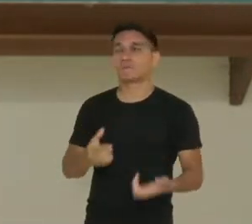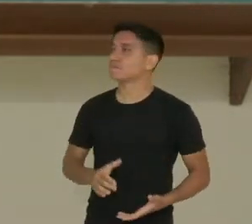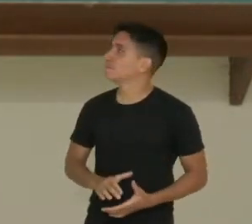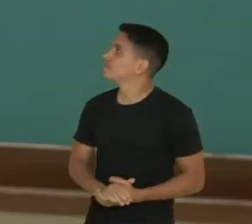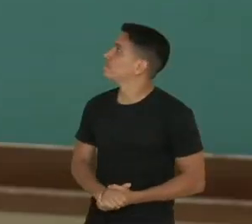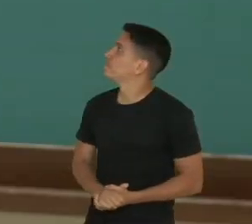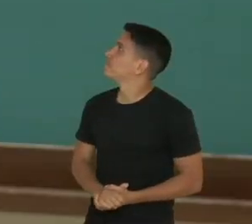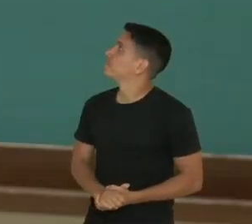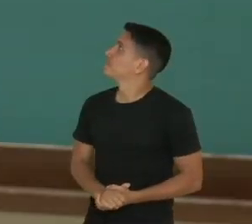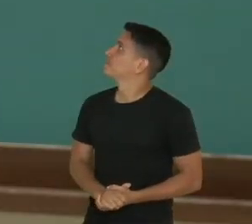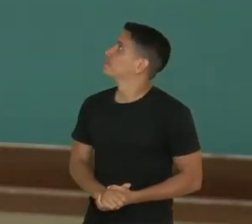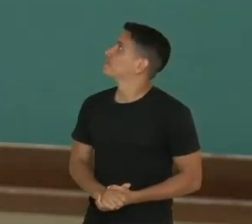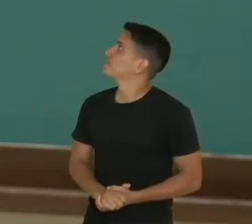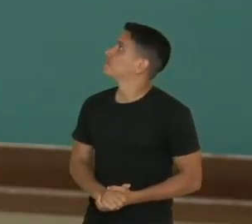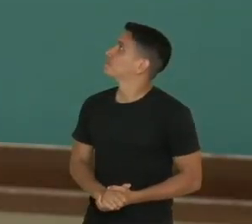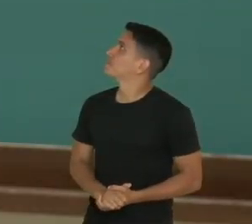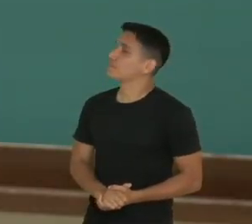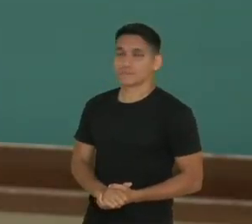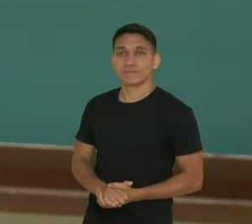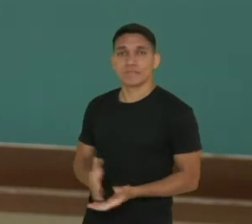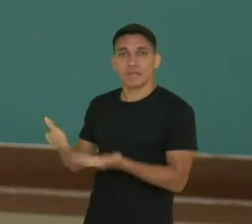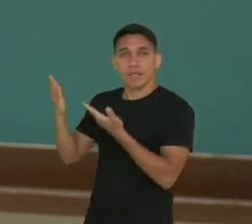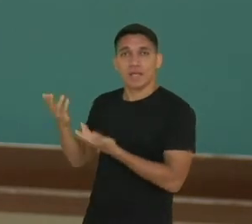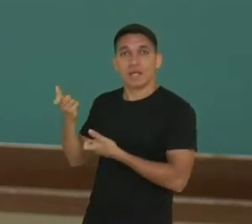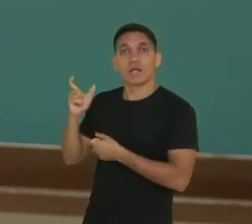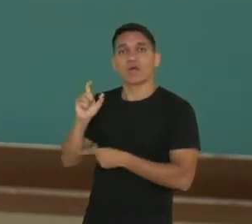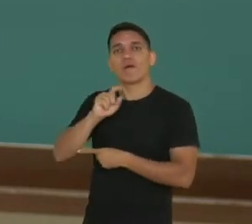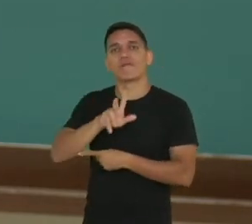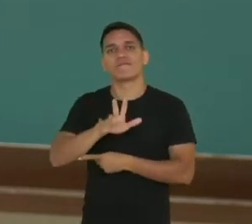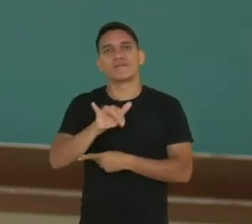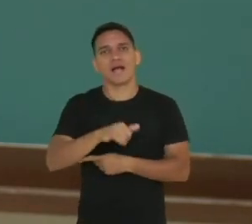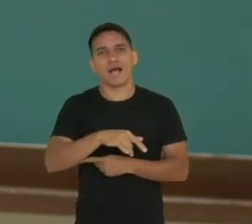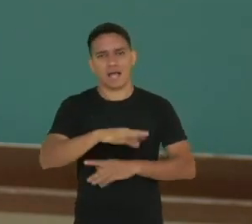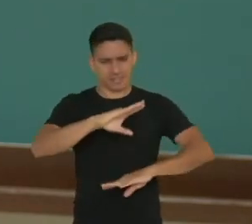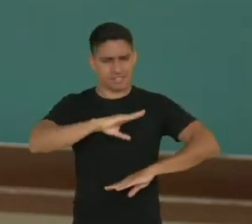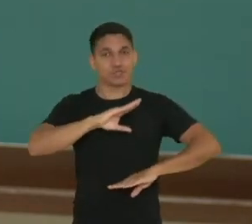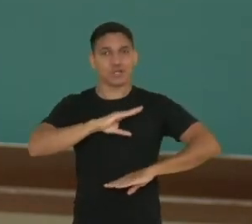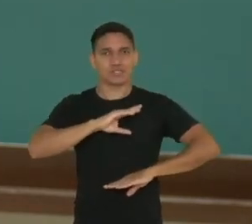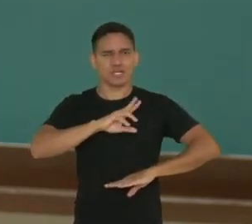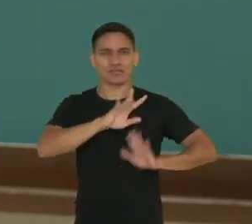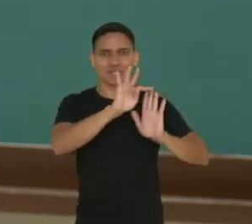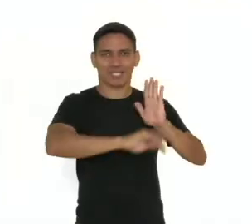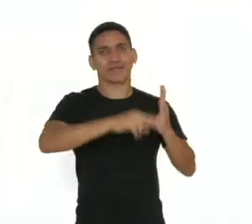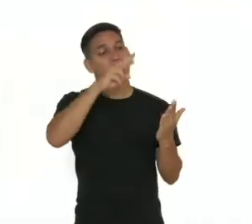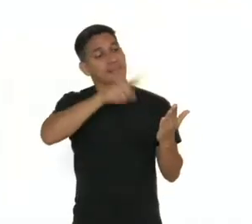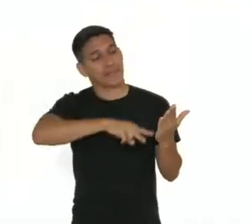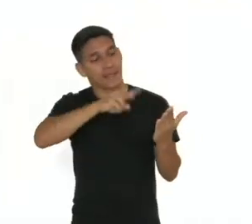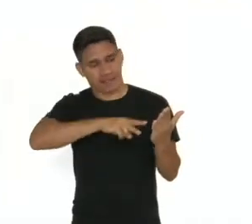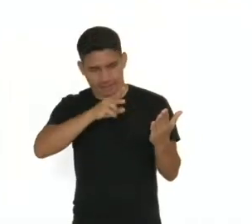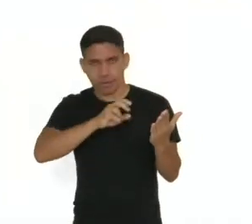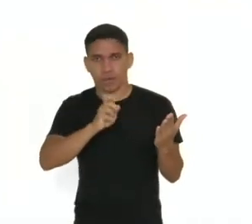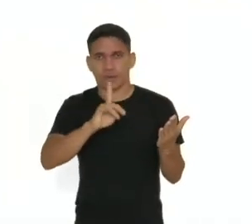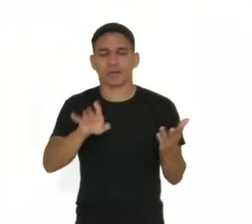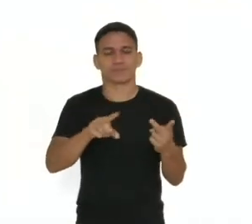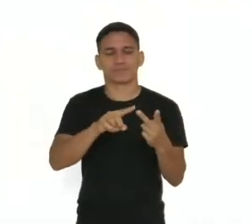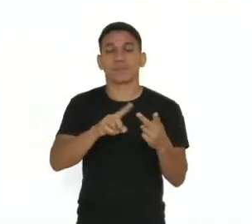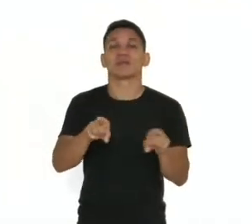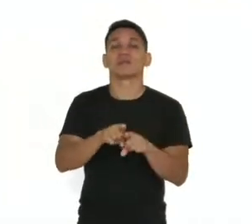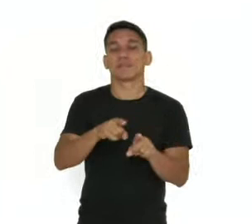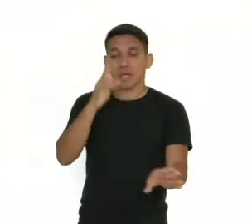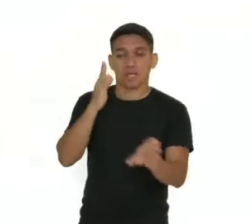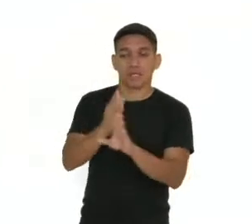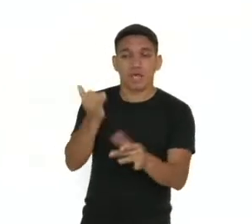objetivos? Então, nós vamos fazer a leitura de um causo, certo? E identificar